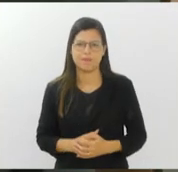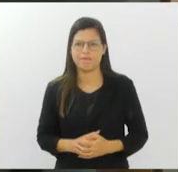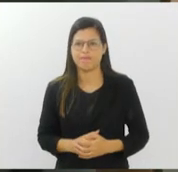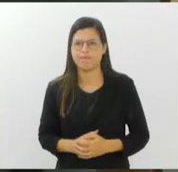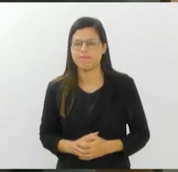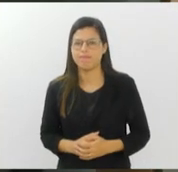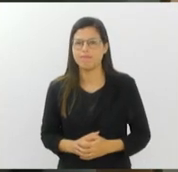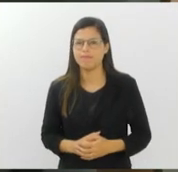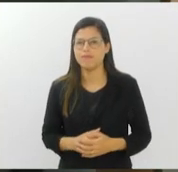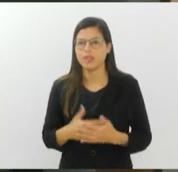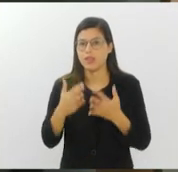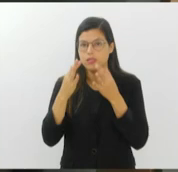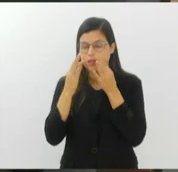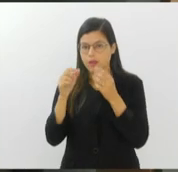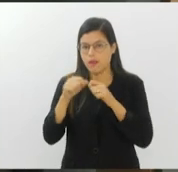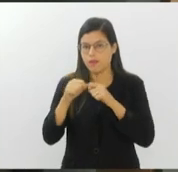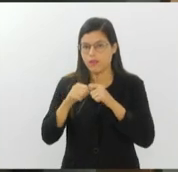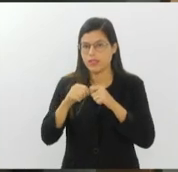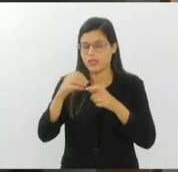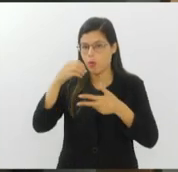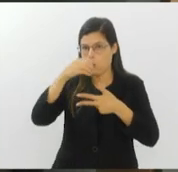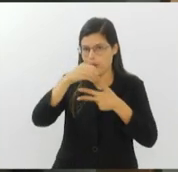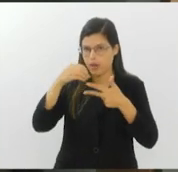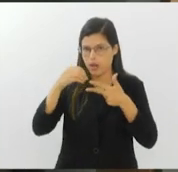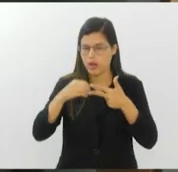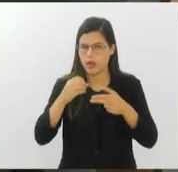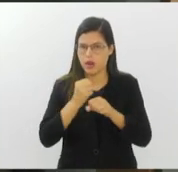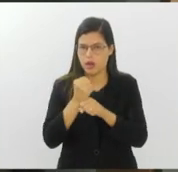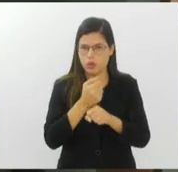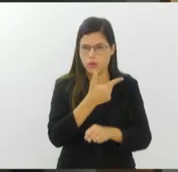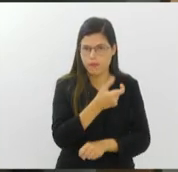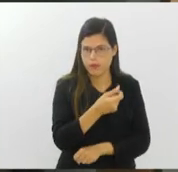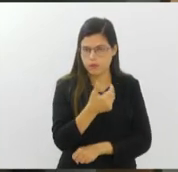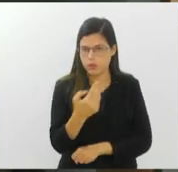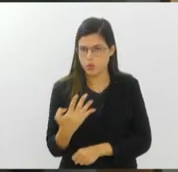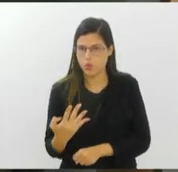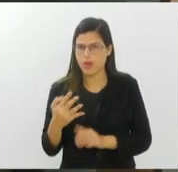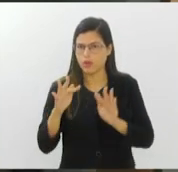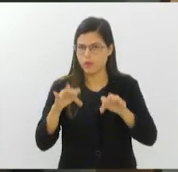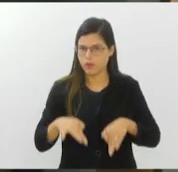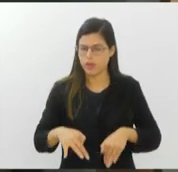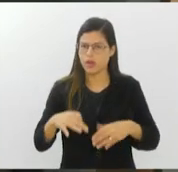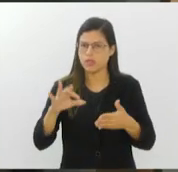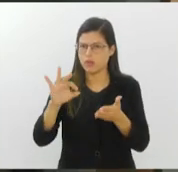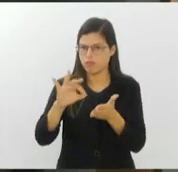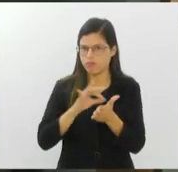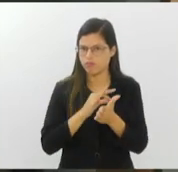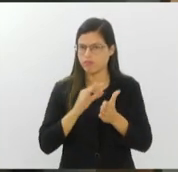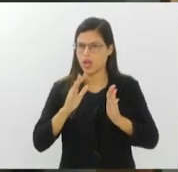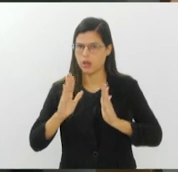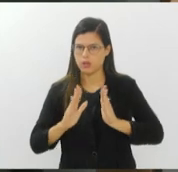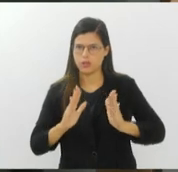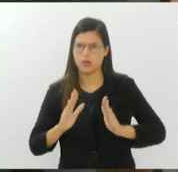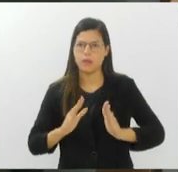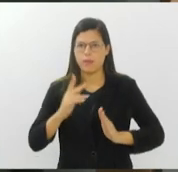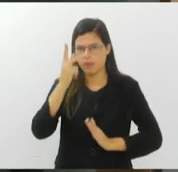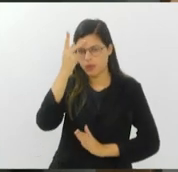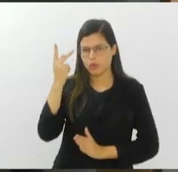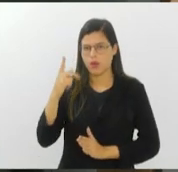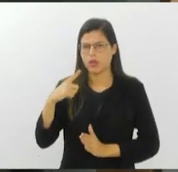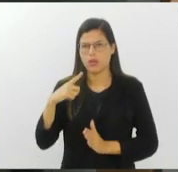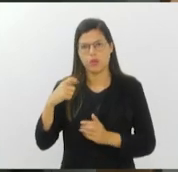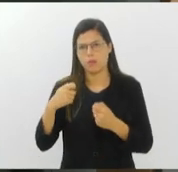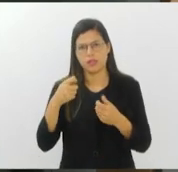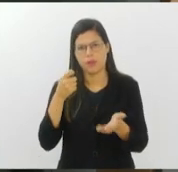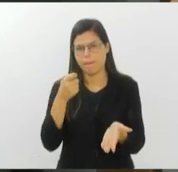E atenção para você que vai fazer o Enem 2024. Termina hoje o prazo para fazer a inscrição, inclusive para quem teve o pedido de isenção de